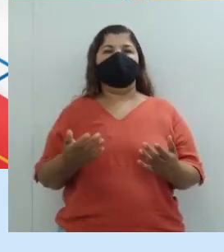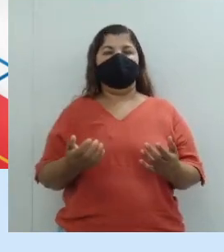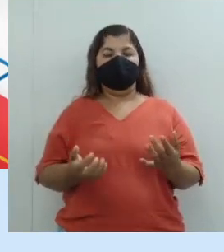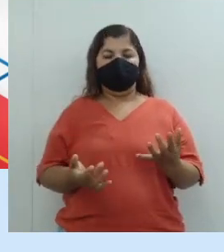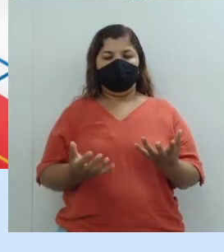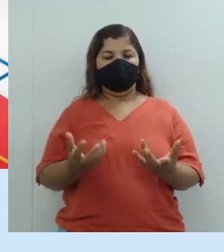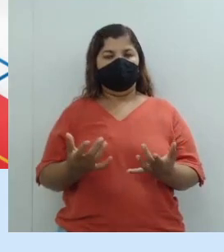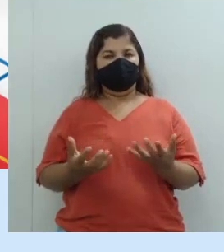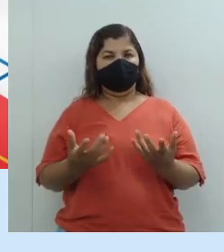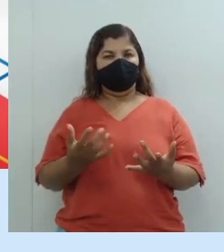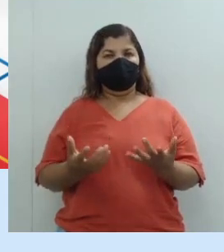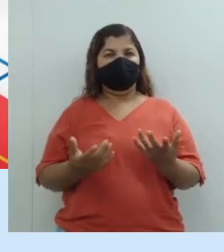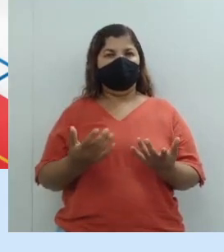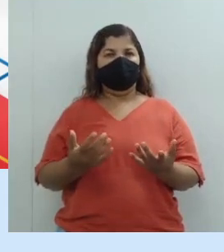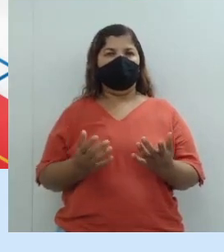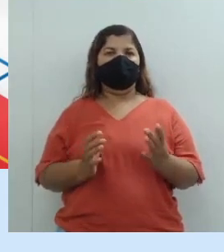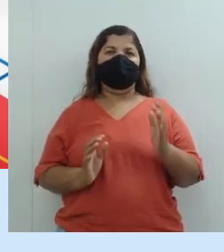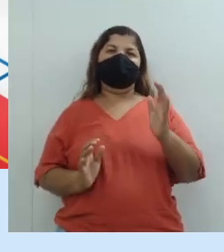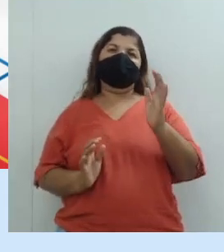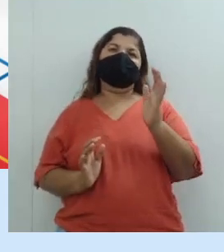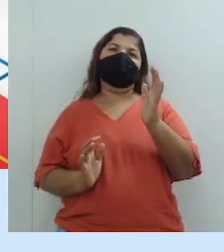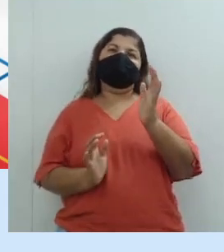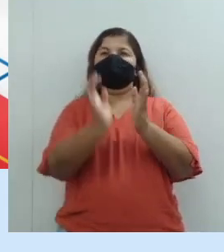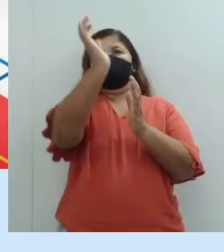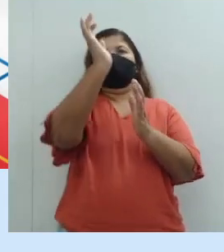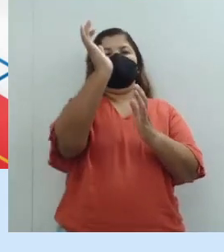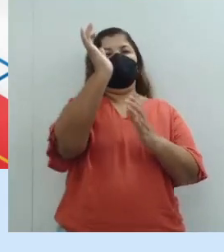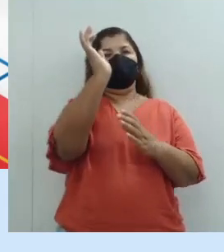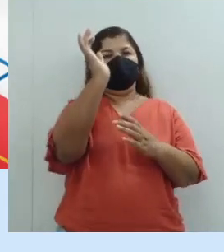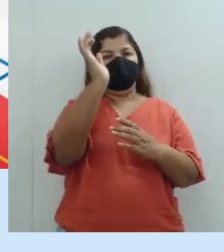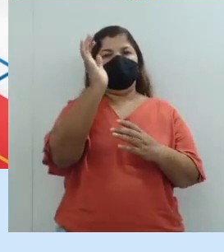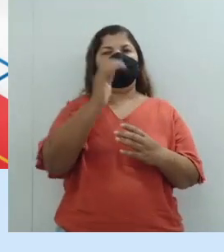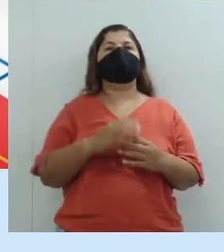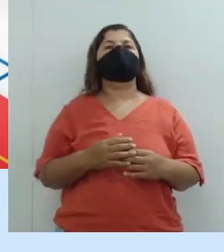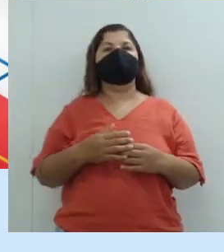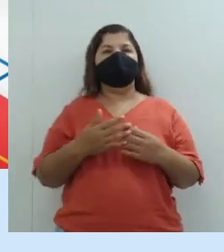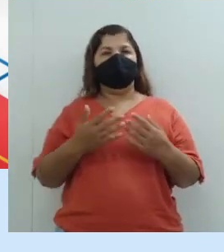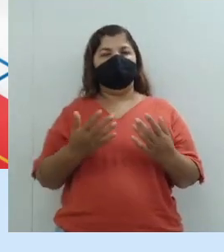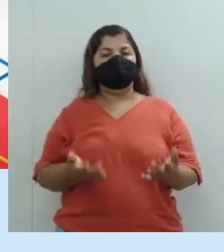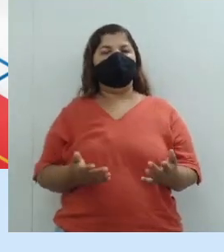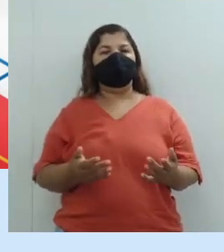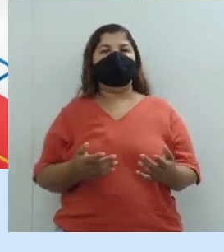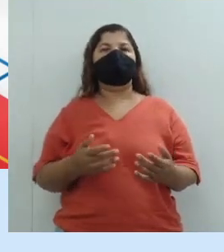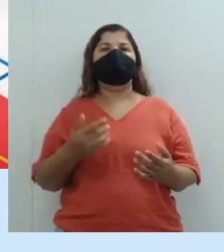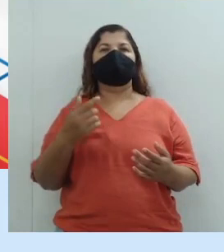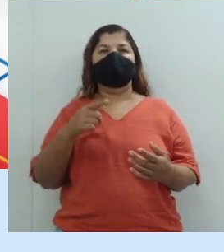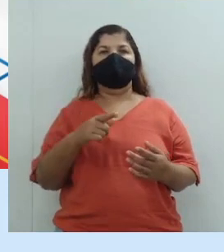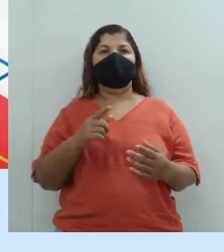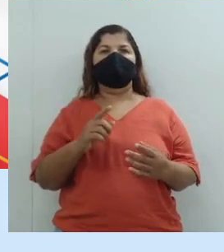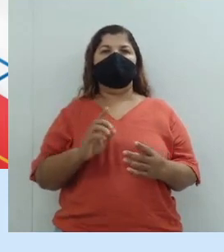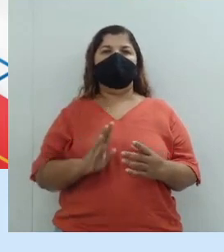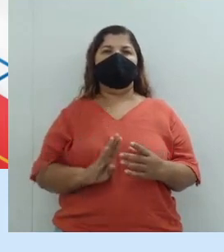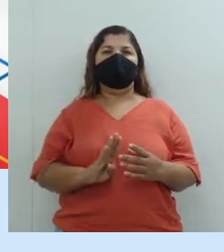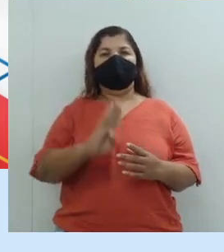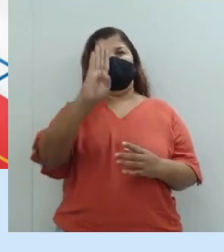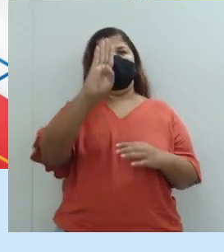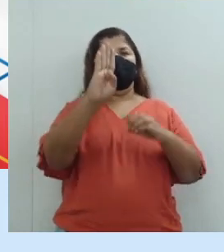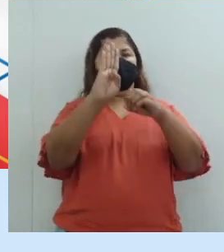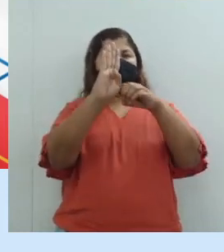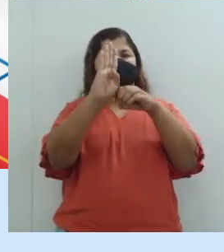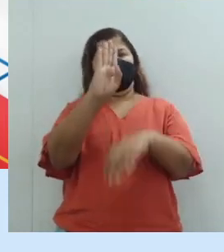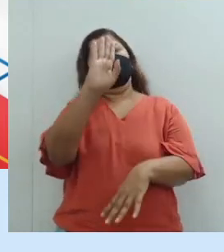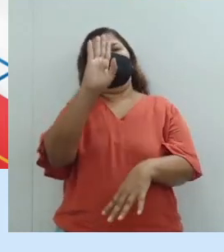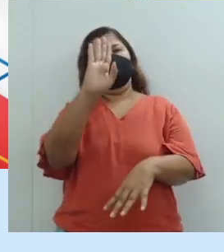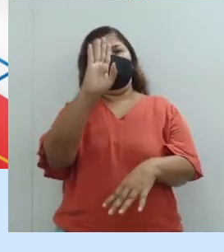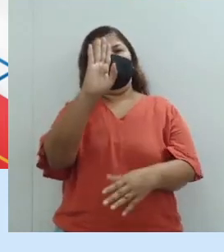queima ali da combustão, ele empurra esse foguete para cima. Em contrapartida, o foguete, o que é que ele faz? Ele empurra o combustível para